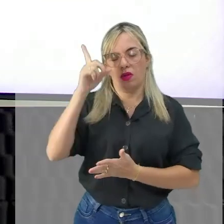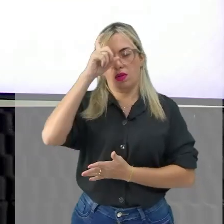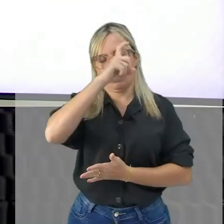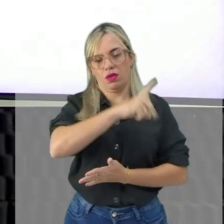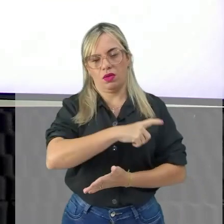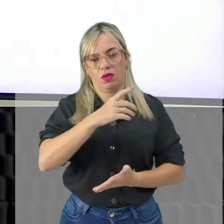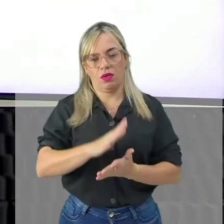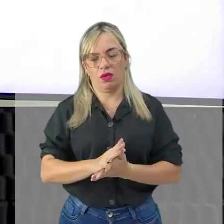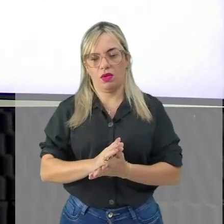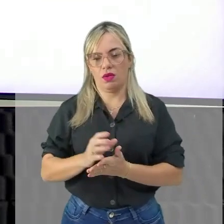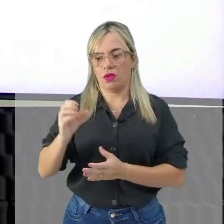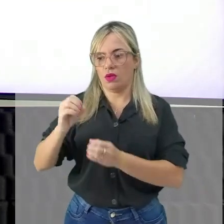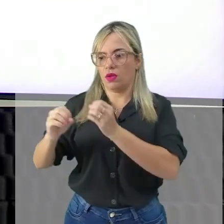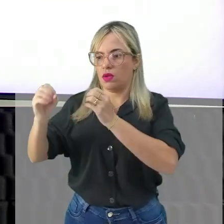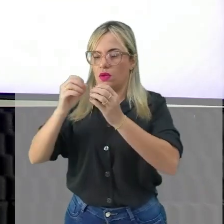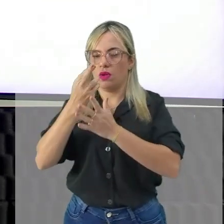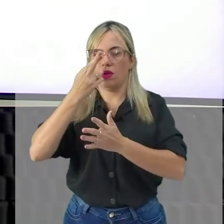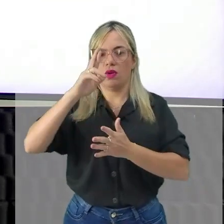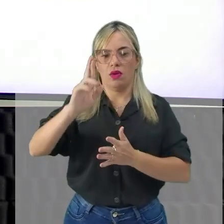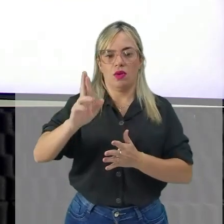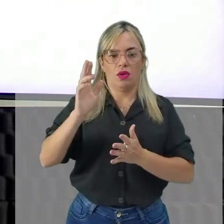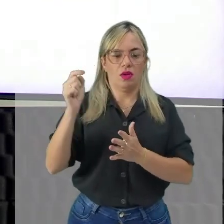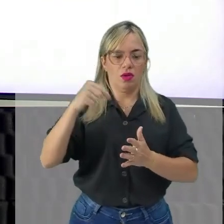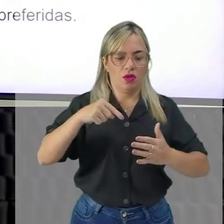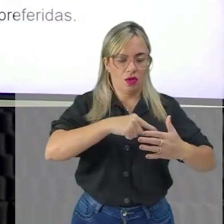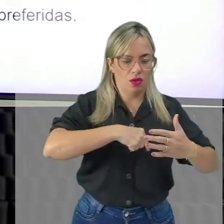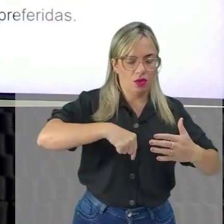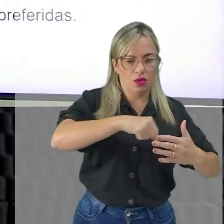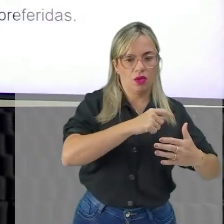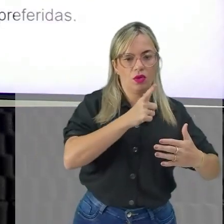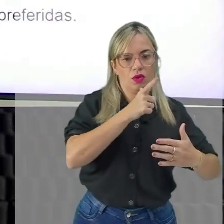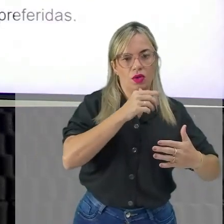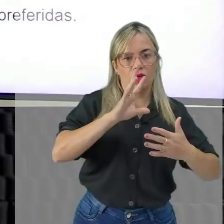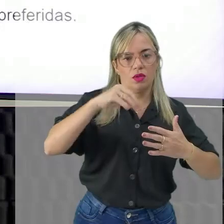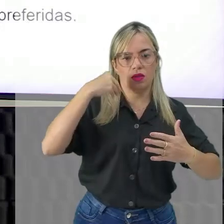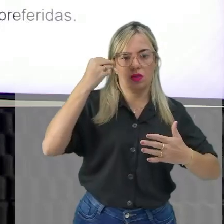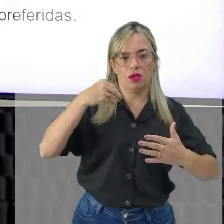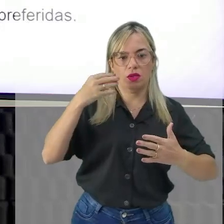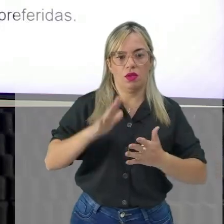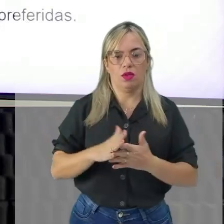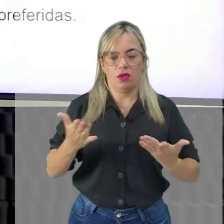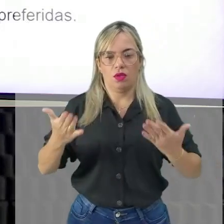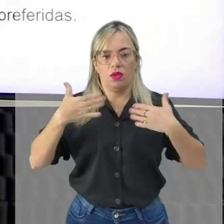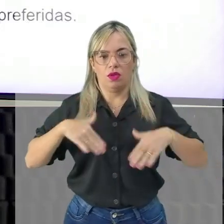ar e o caldo, tá bom? Então, isso aqui, tranquilo.